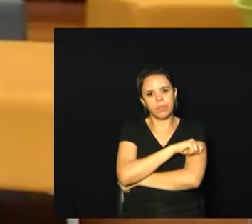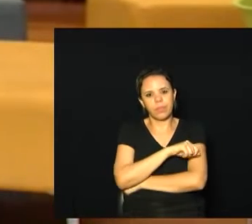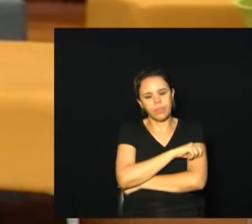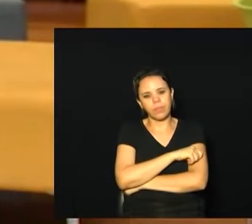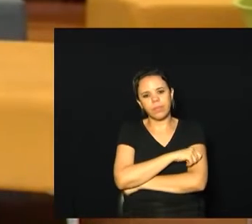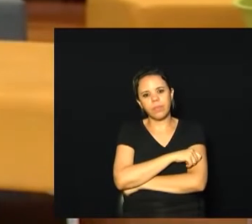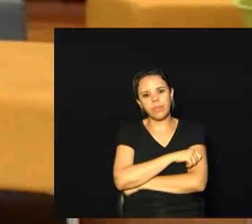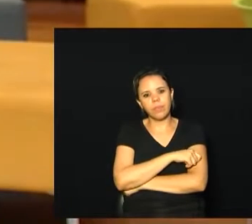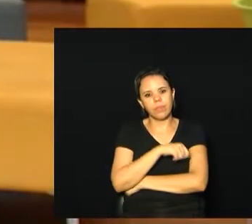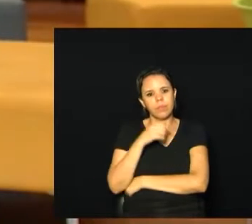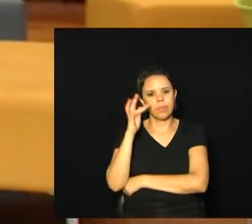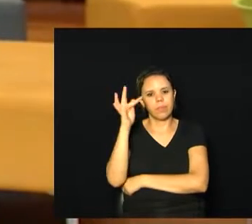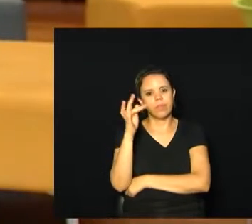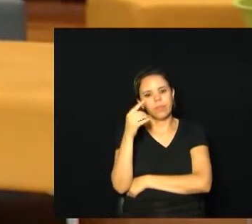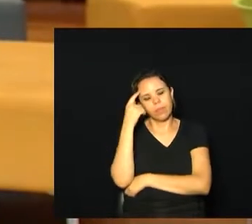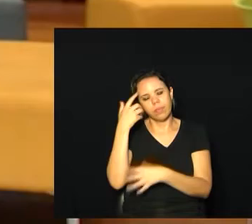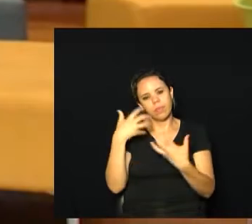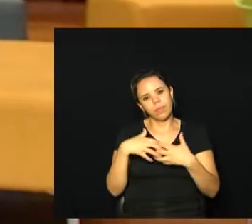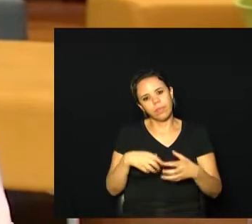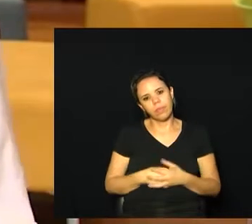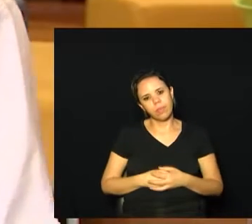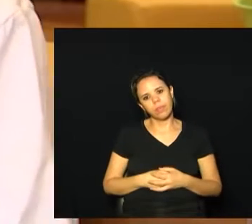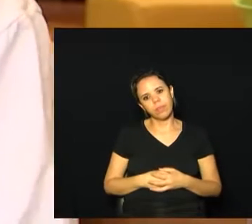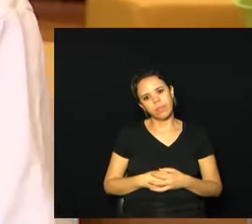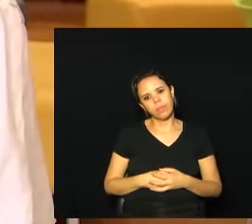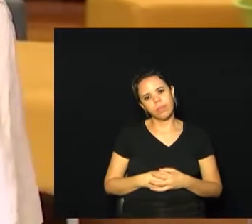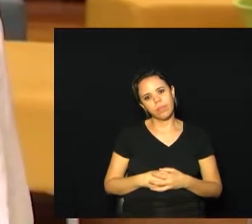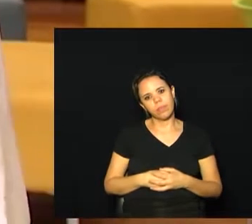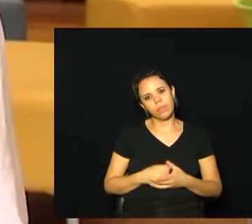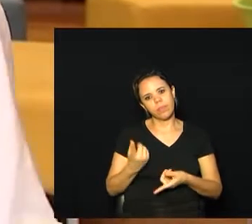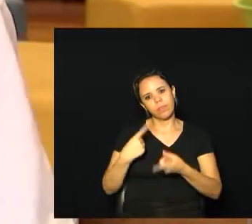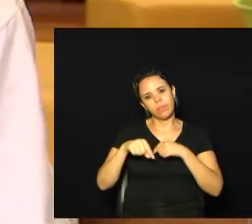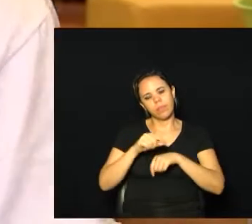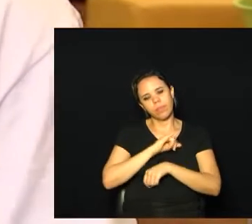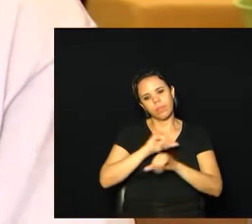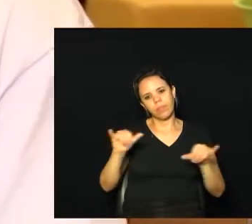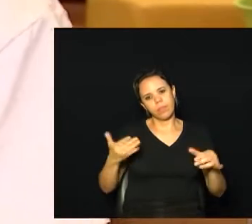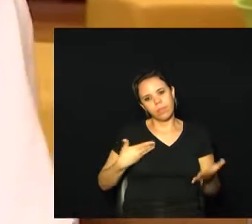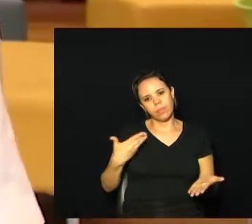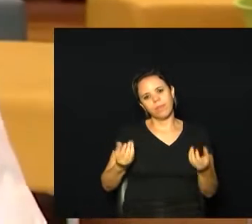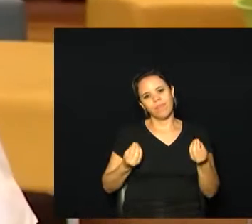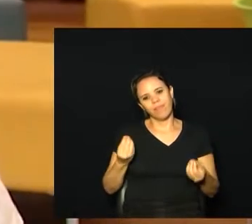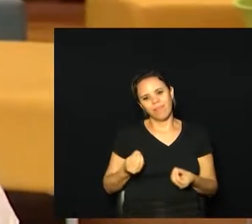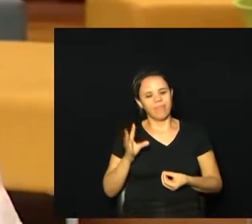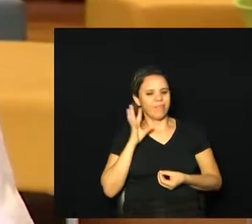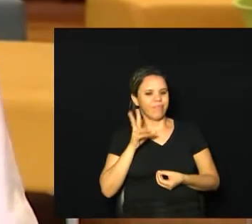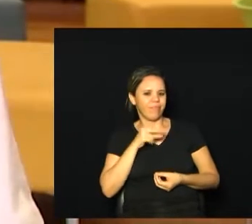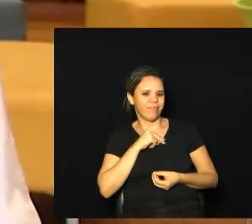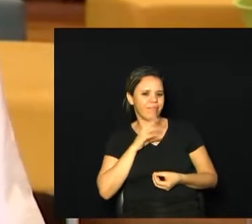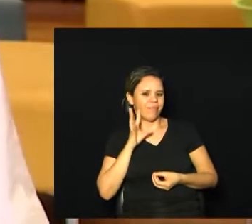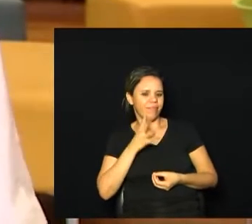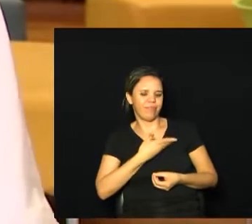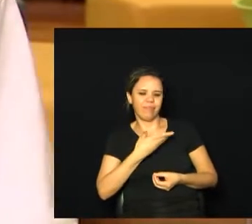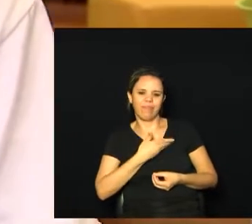porque faz o aluno ir longe, pensar longe e buscar. Como foi a repercussão entre seus amigos? Como que tá? Nossa, meus